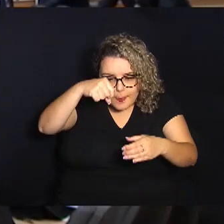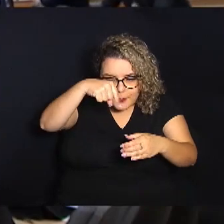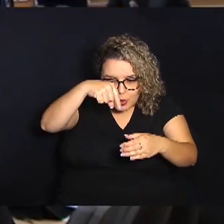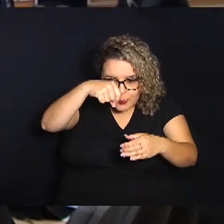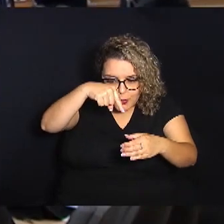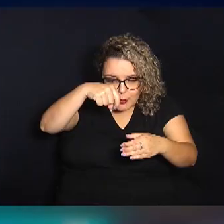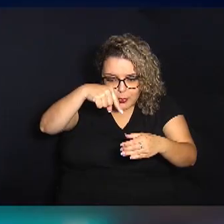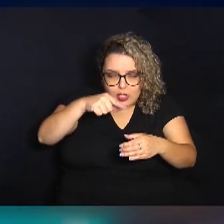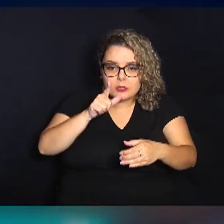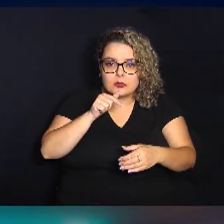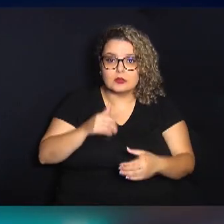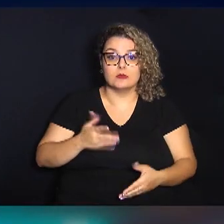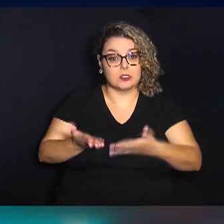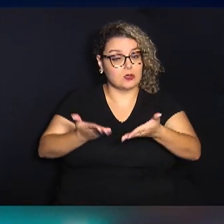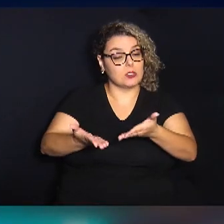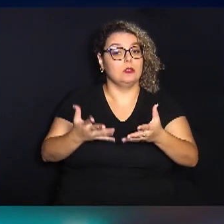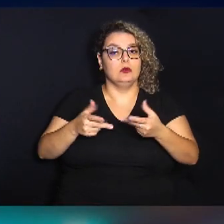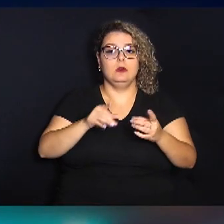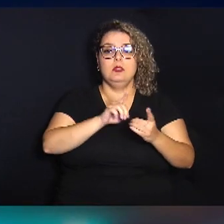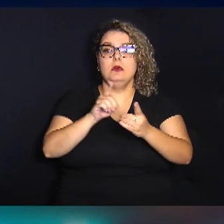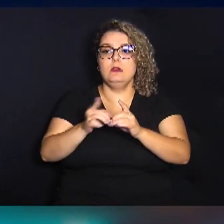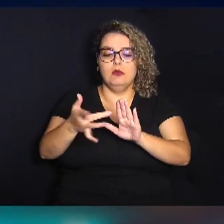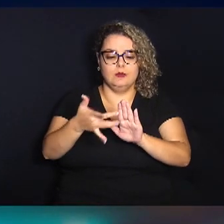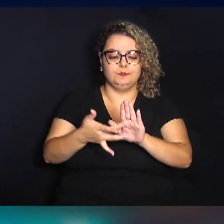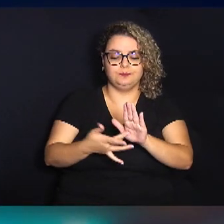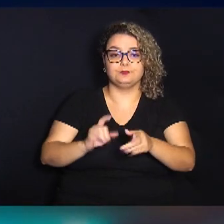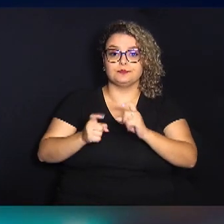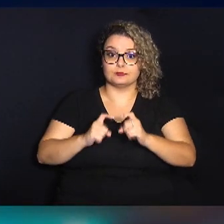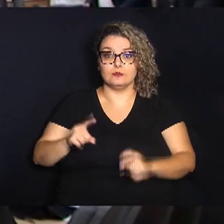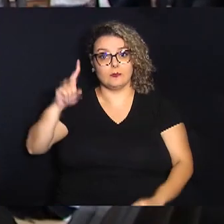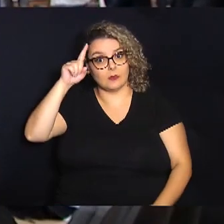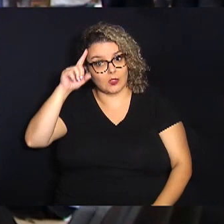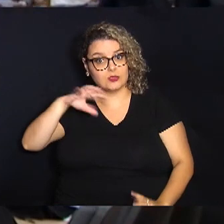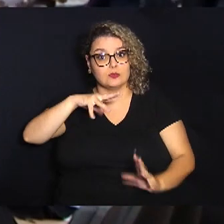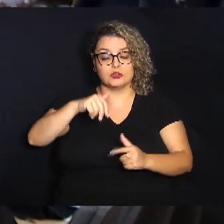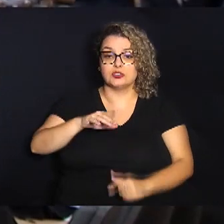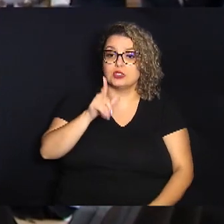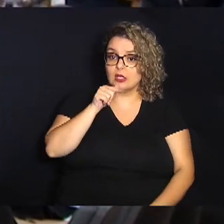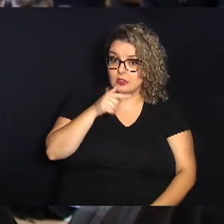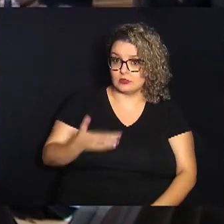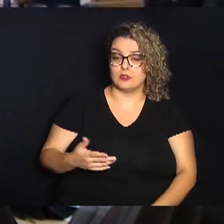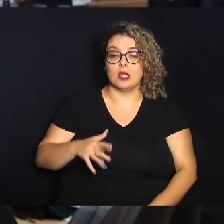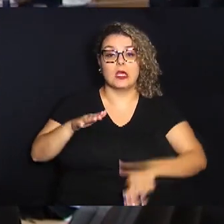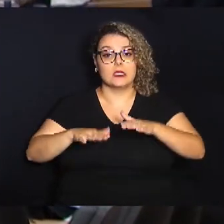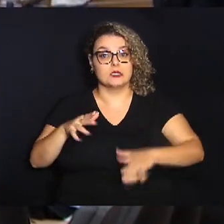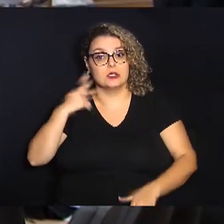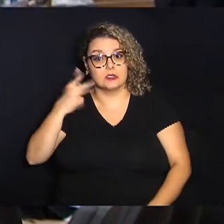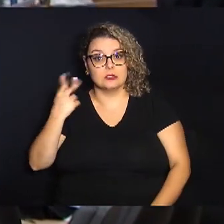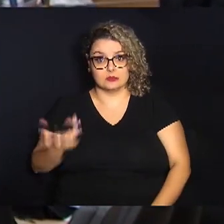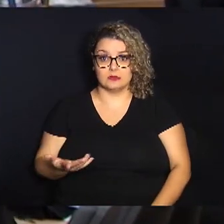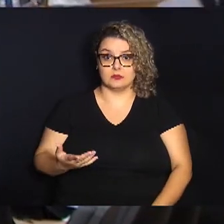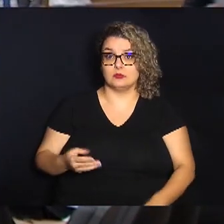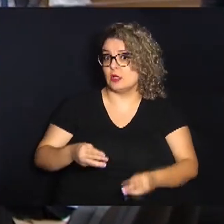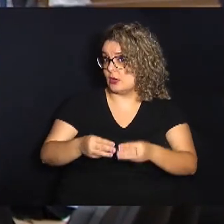que todos sejam atendidos. A pauta da reunião teve relação com o Dia Mundial da Água. O parlamentar muitas vezes tem que lançar mão de